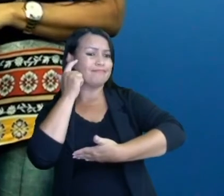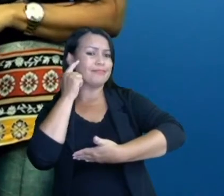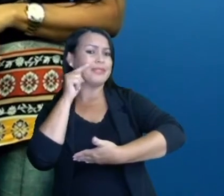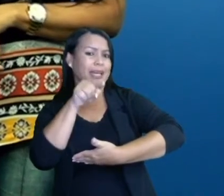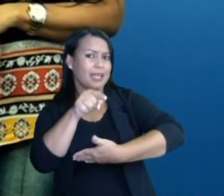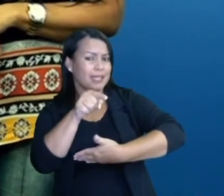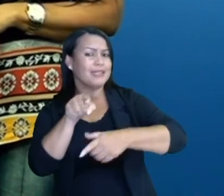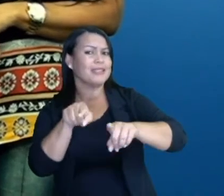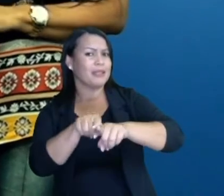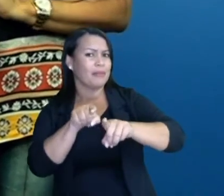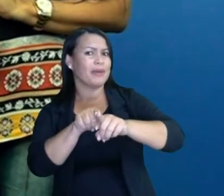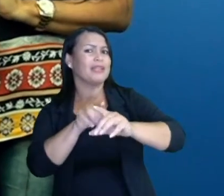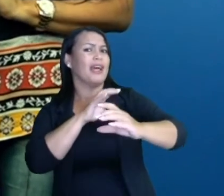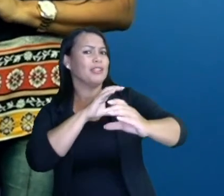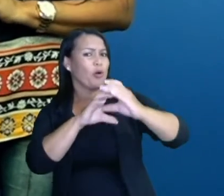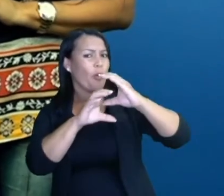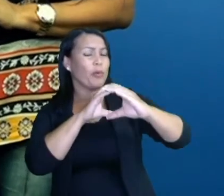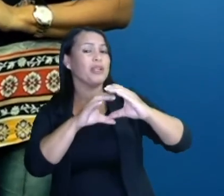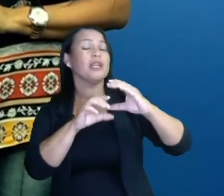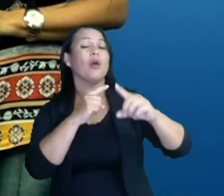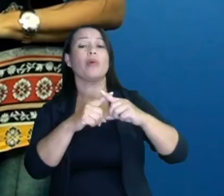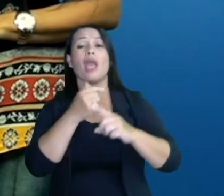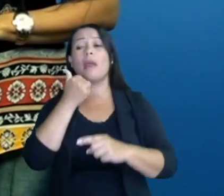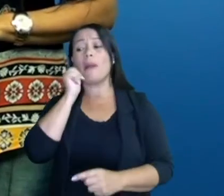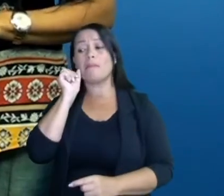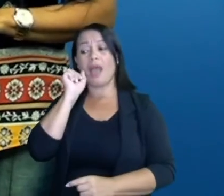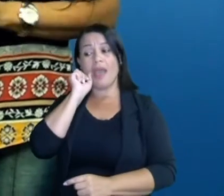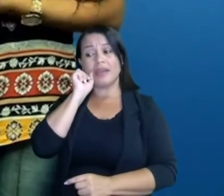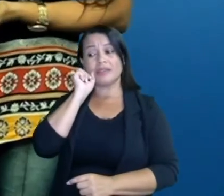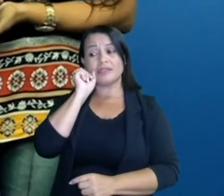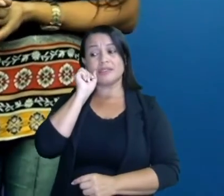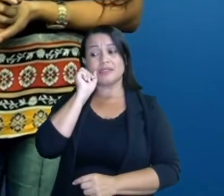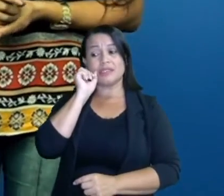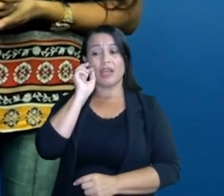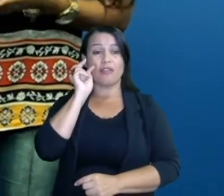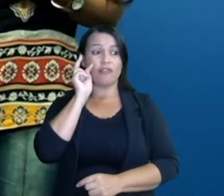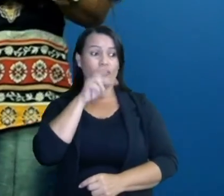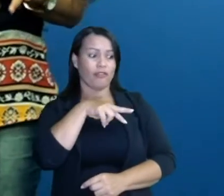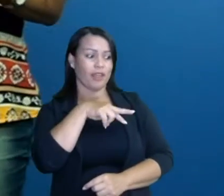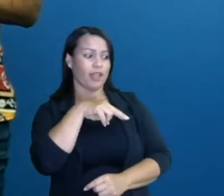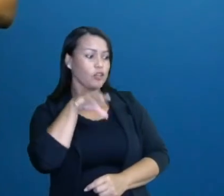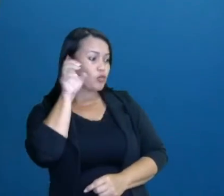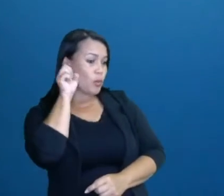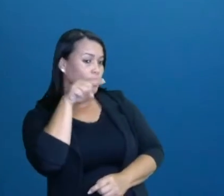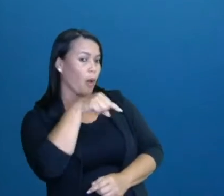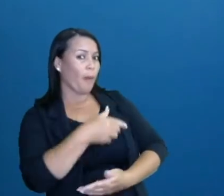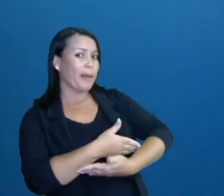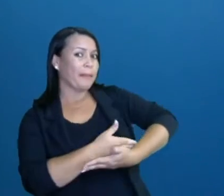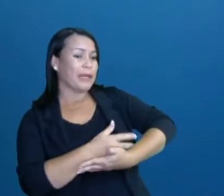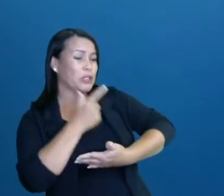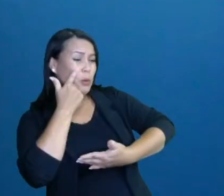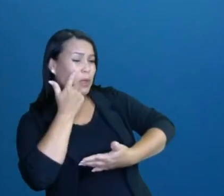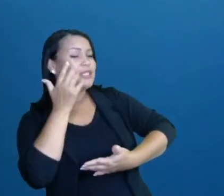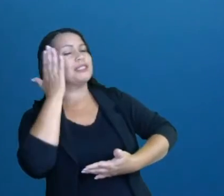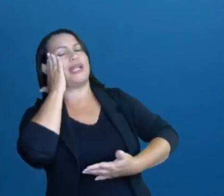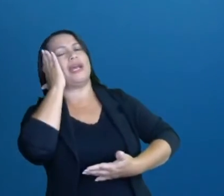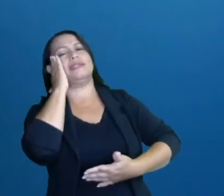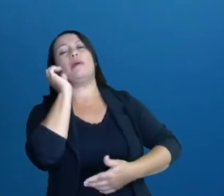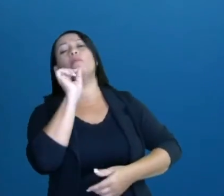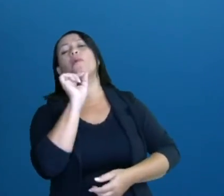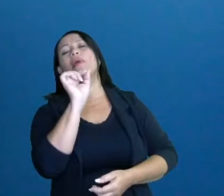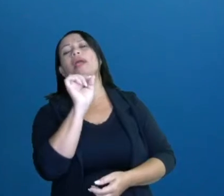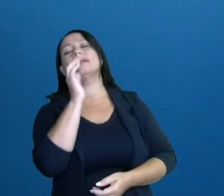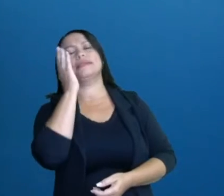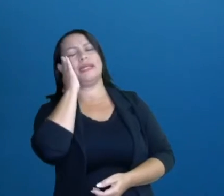de se comunicar também, porque a mãe vê seu bebê chorando e ela já sabe do que se trata. Ela